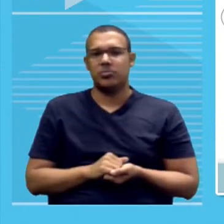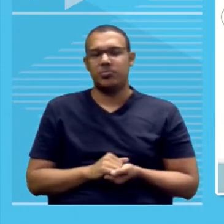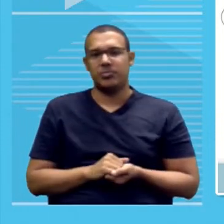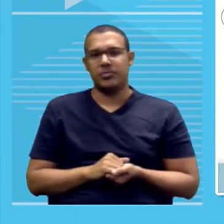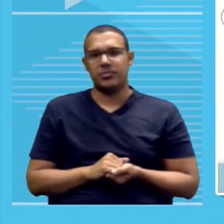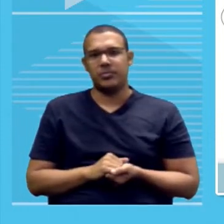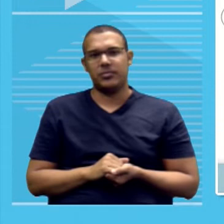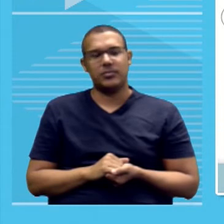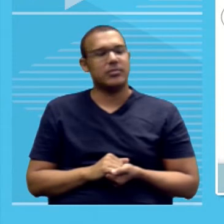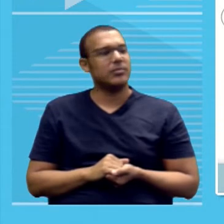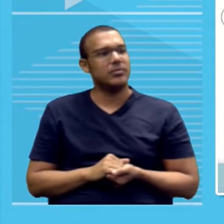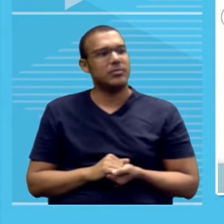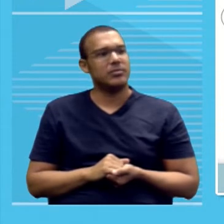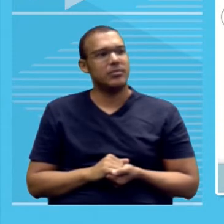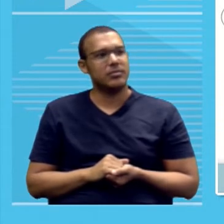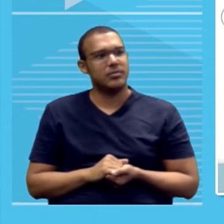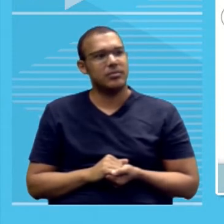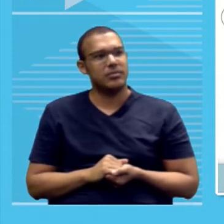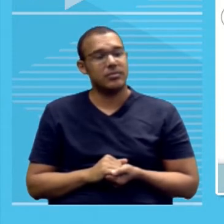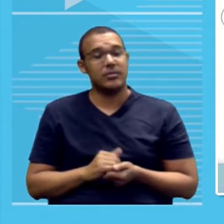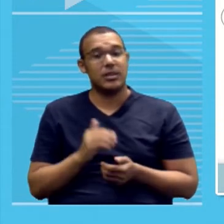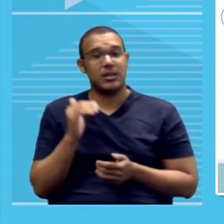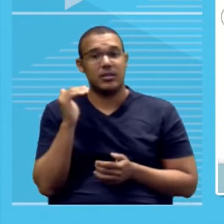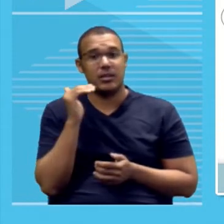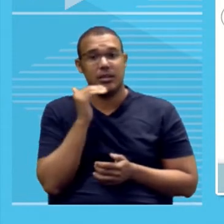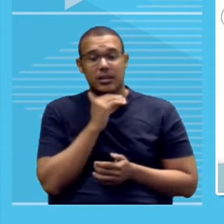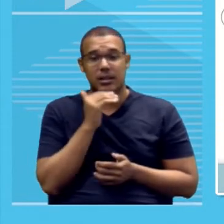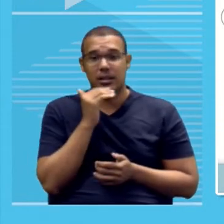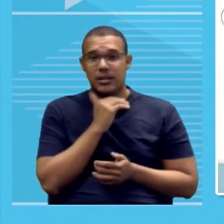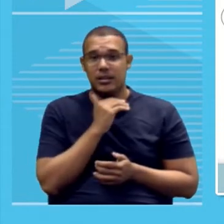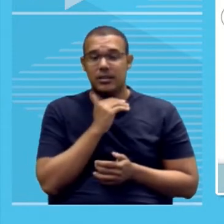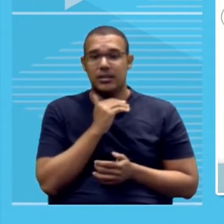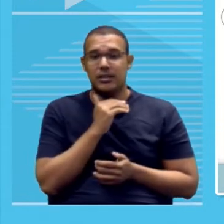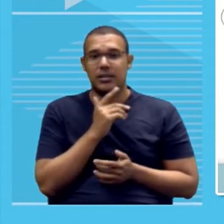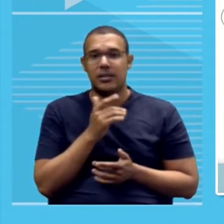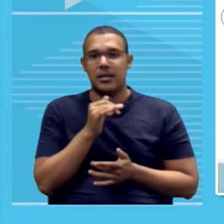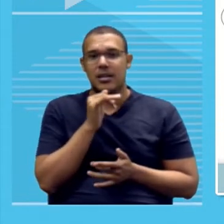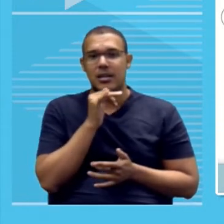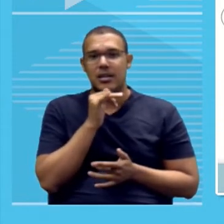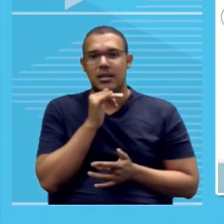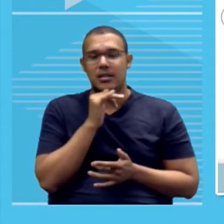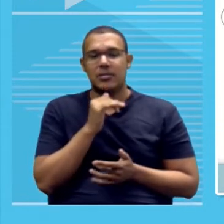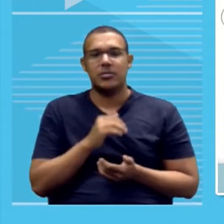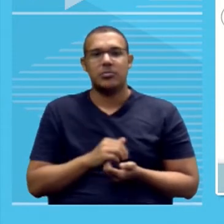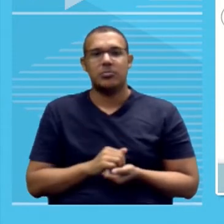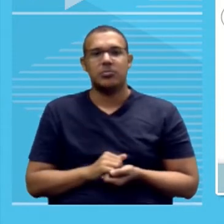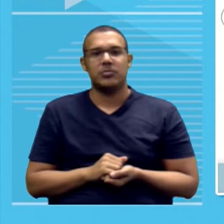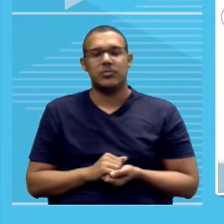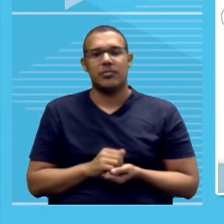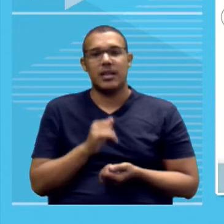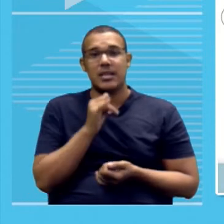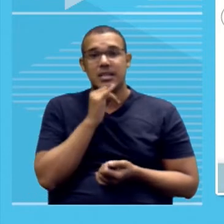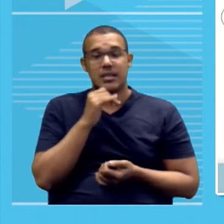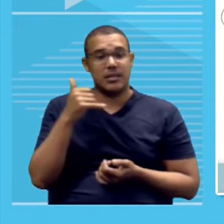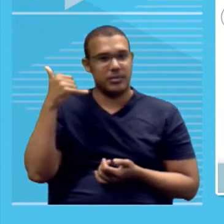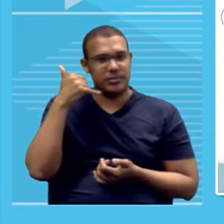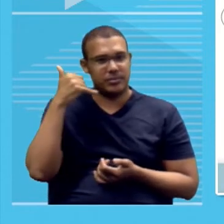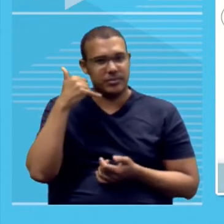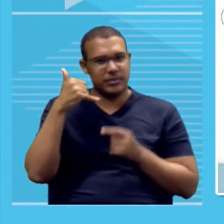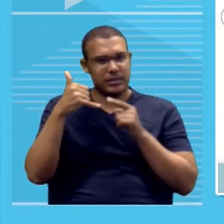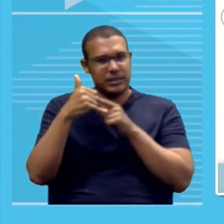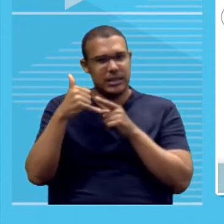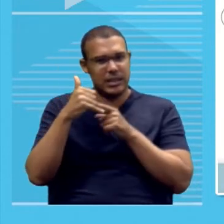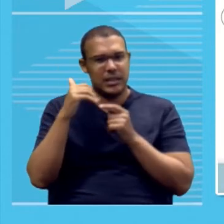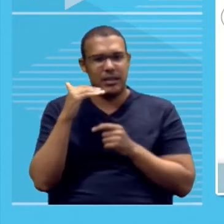aquecimento da lâmpada interfere no consumo, né? Você tem aí, por exemplo, o seu celular, ele explica isso claramente. Quando o seu celular está quente,